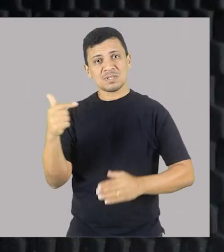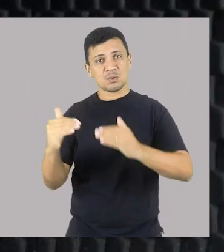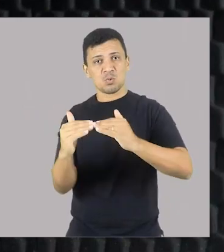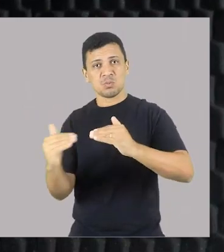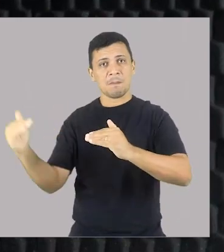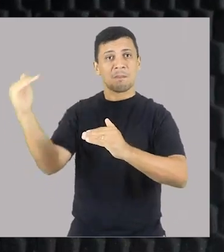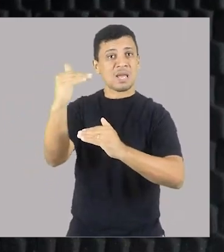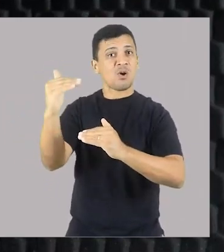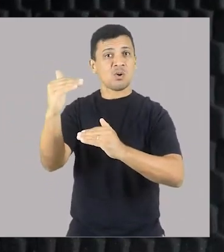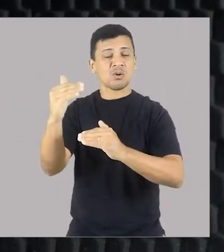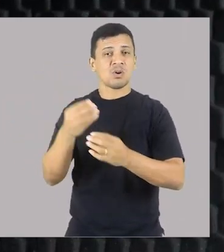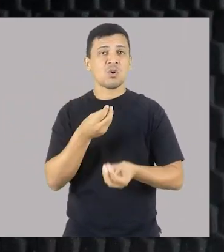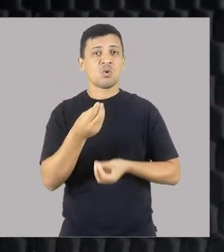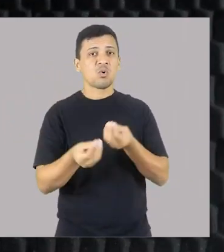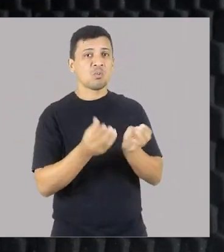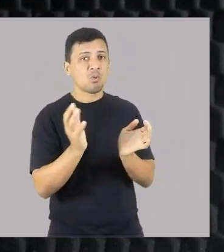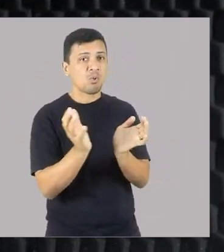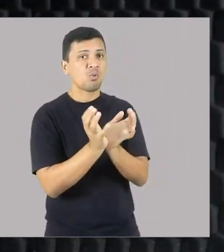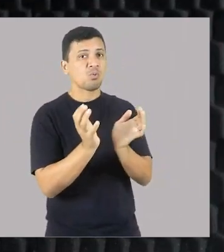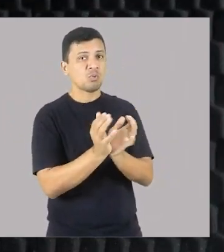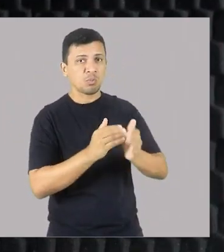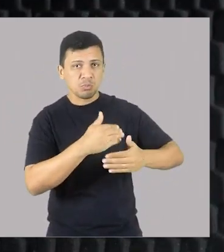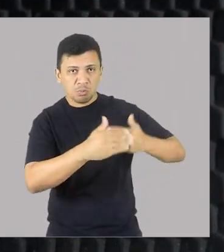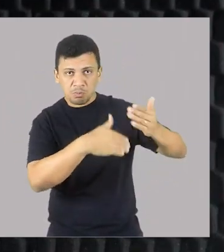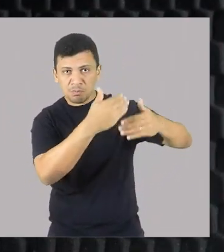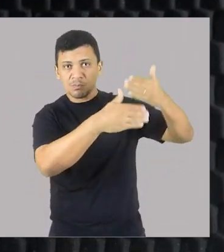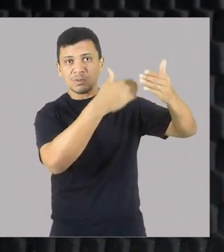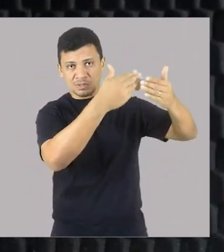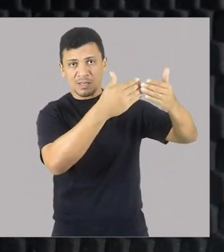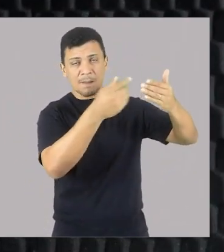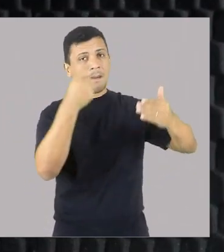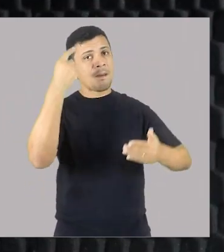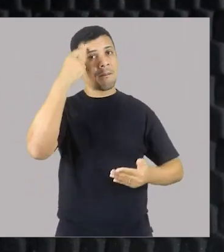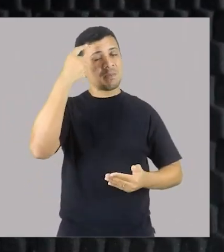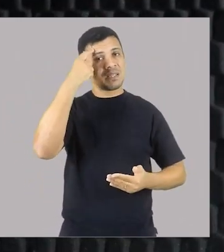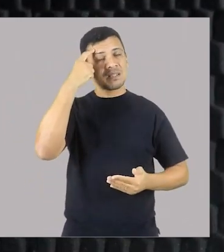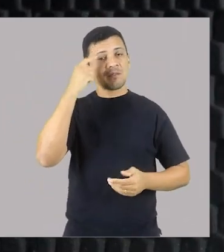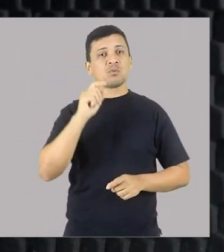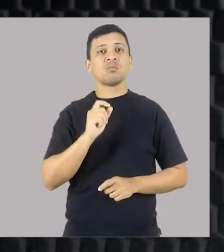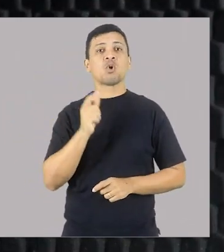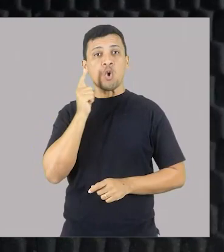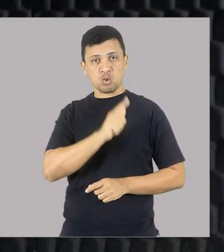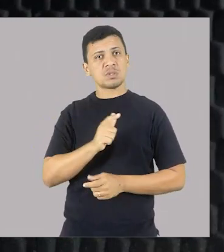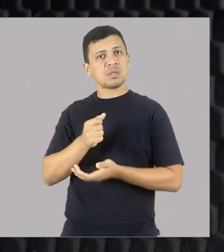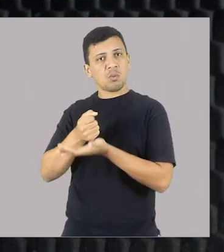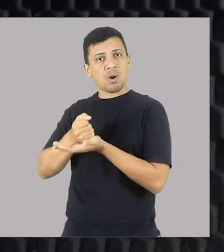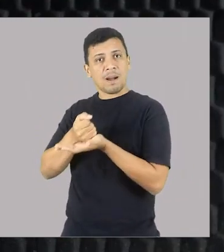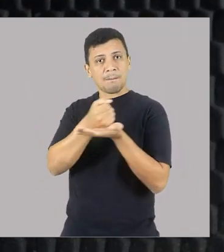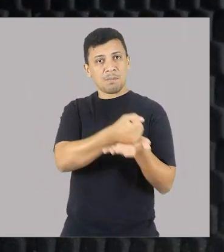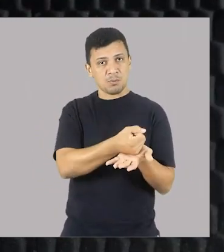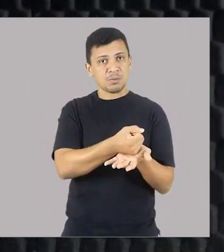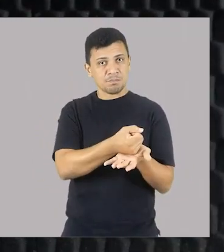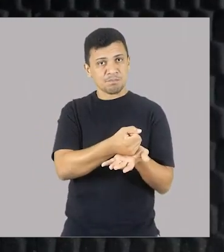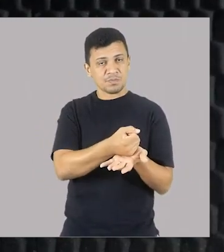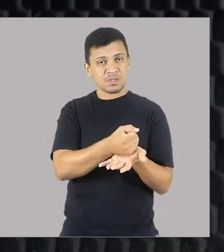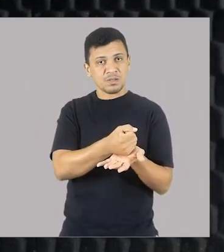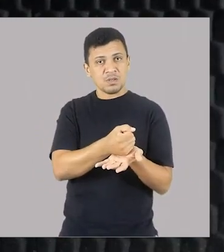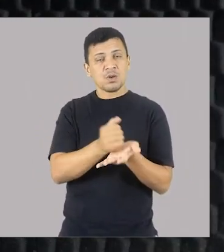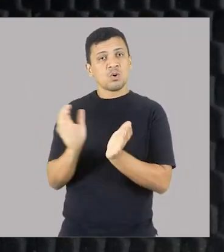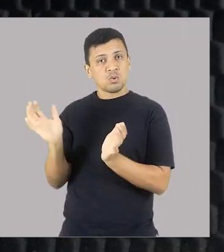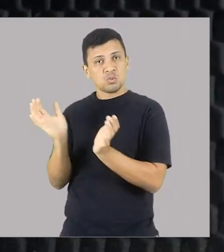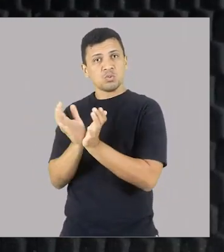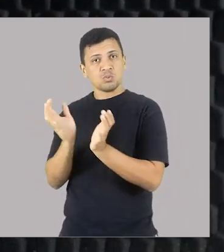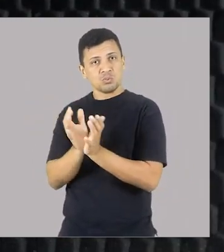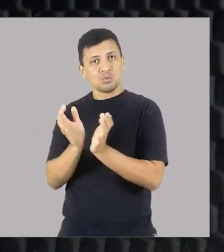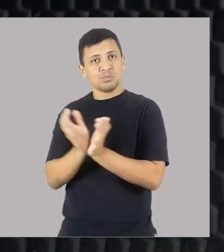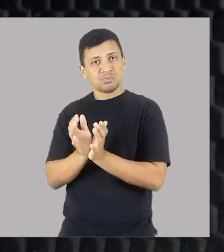golpe pensado pelos progressistas, pelos liberais, mas que conseguiu ter o apoio no final dos